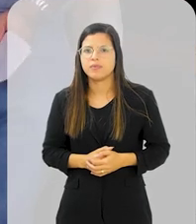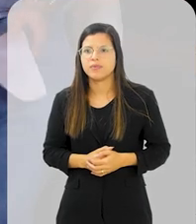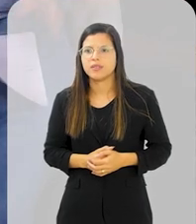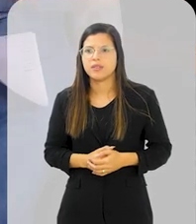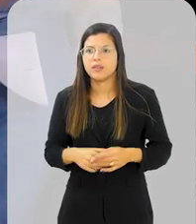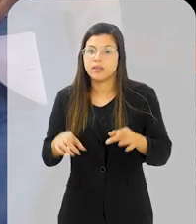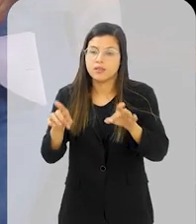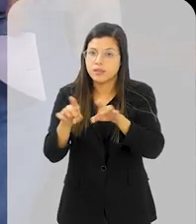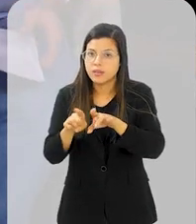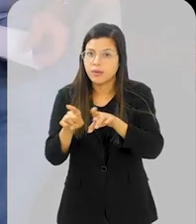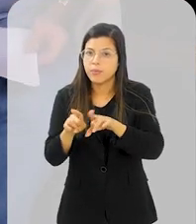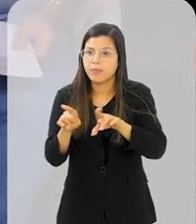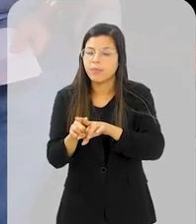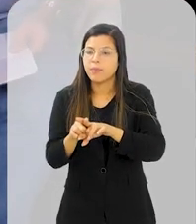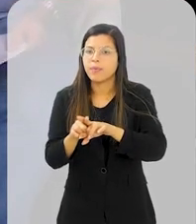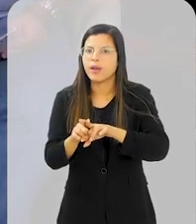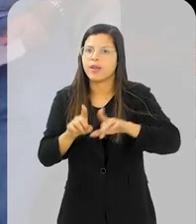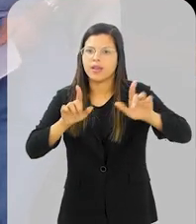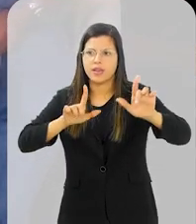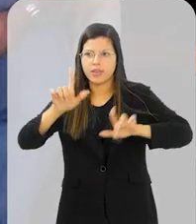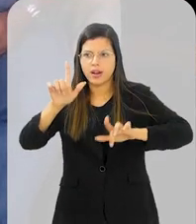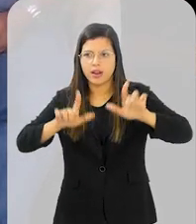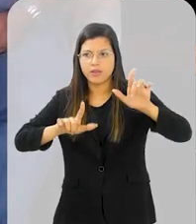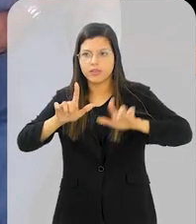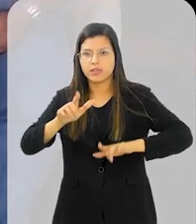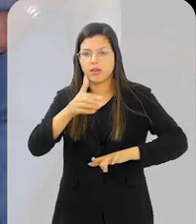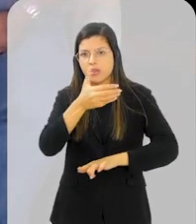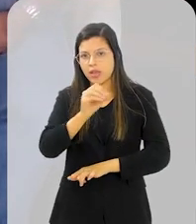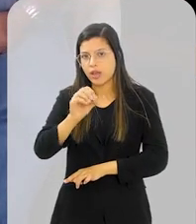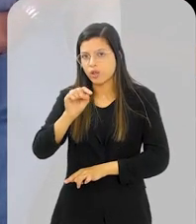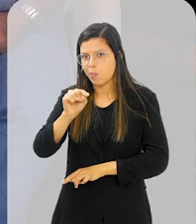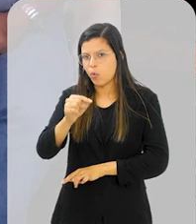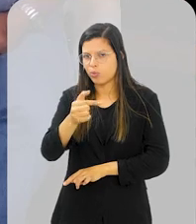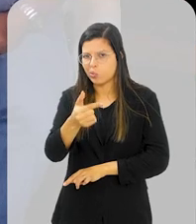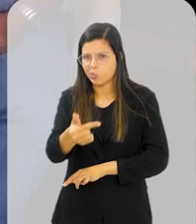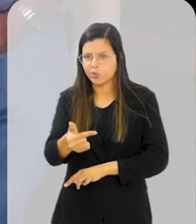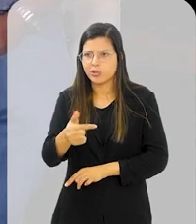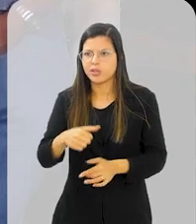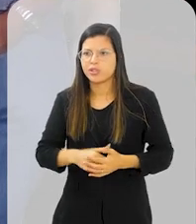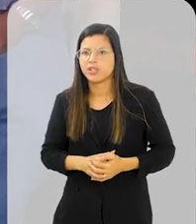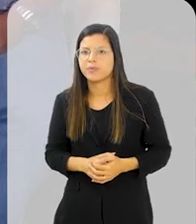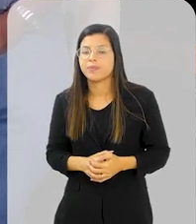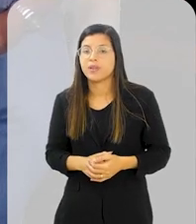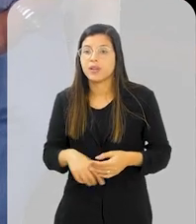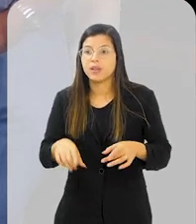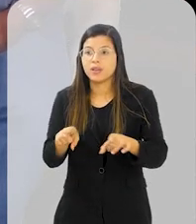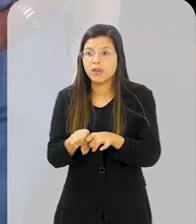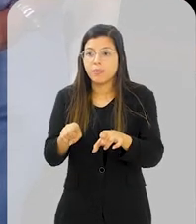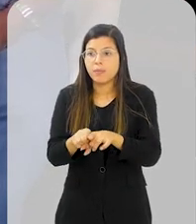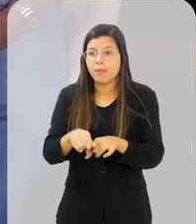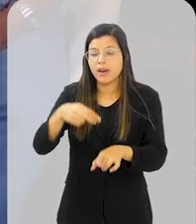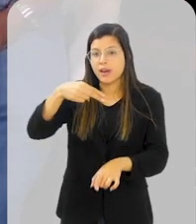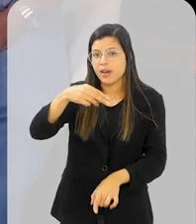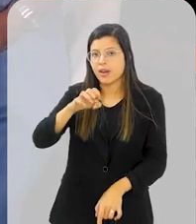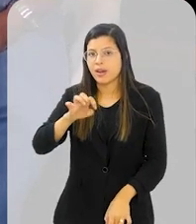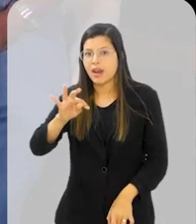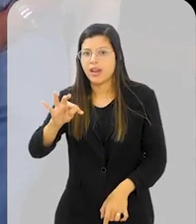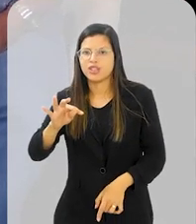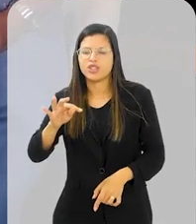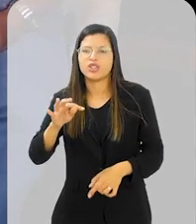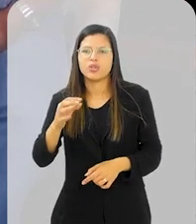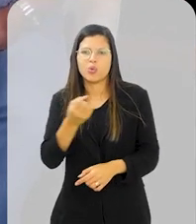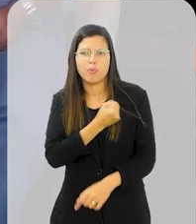www.alerj.rj.gov.br, através também do canal aberto da TV Alerj 10.2 e também na NET, no